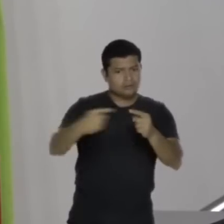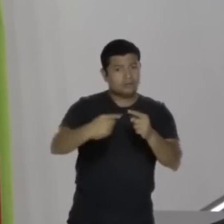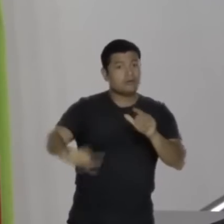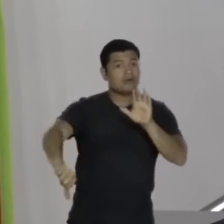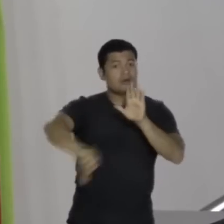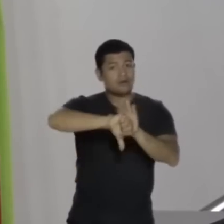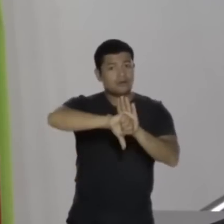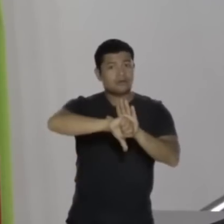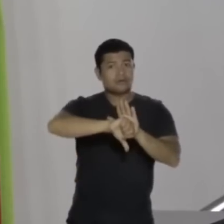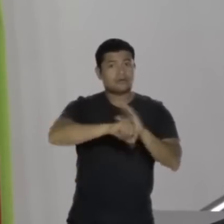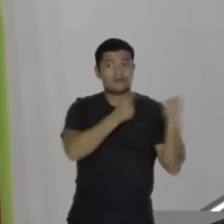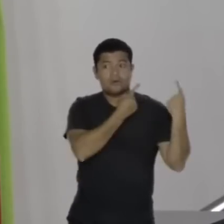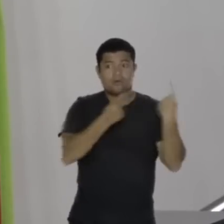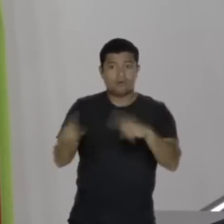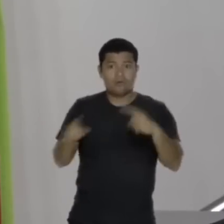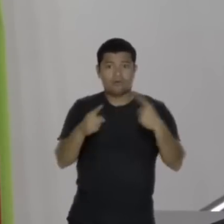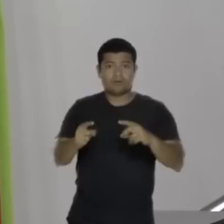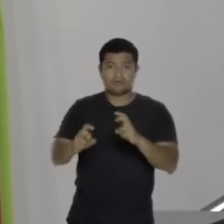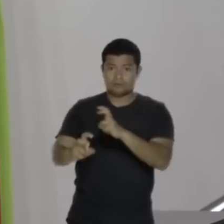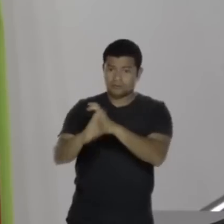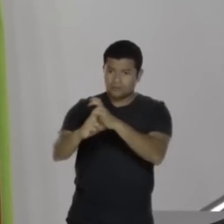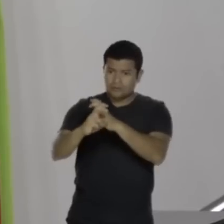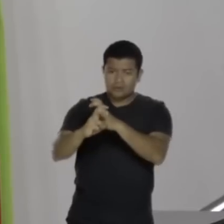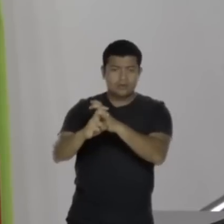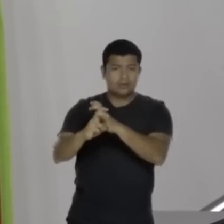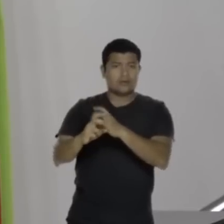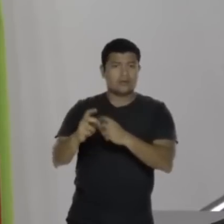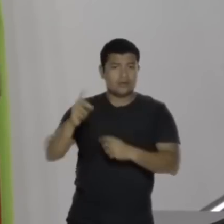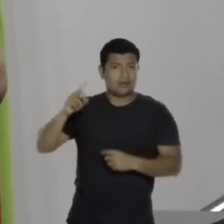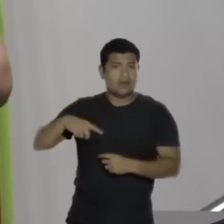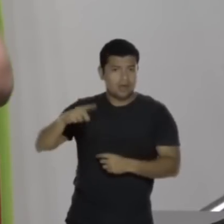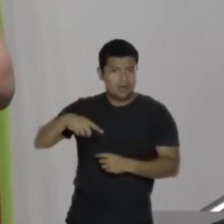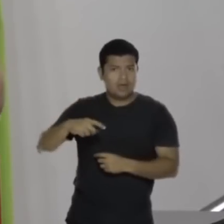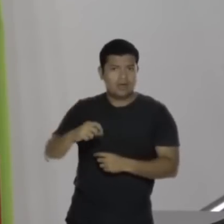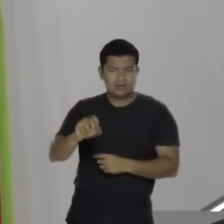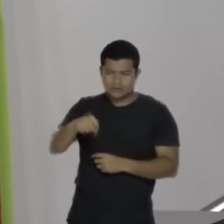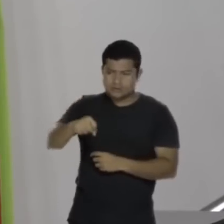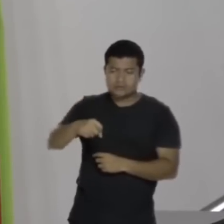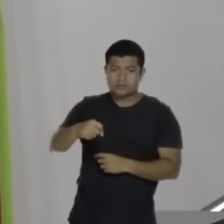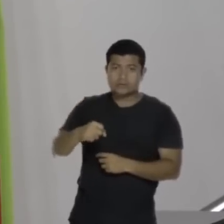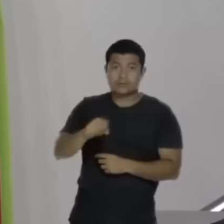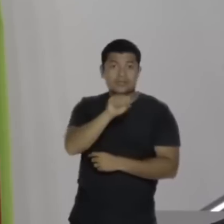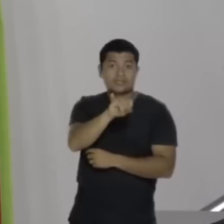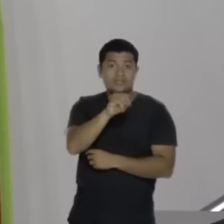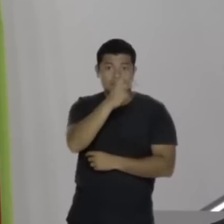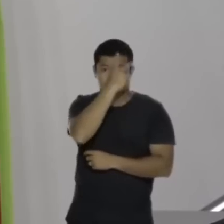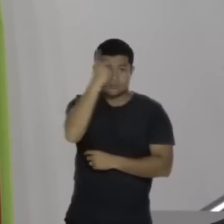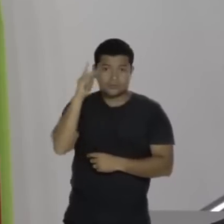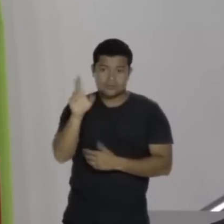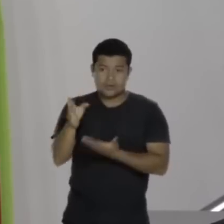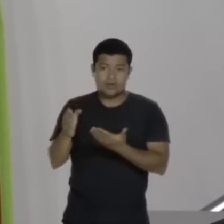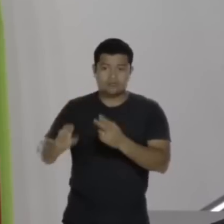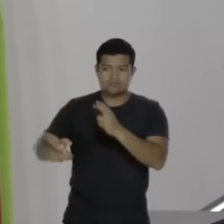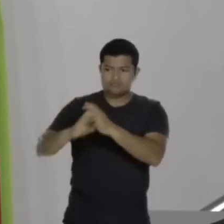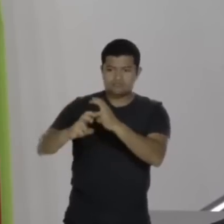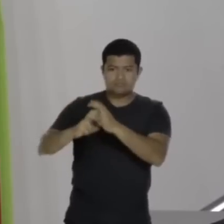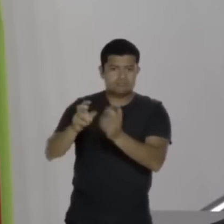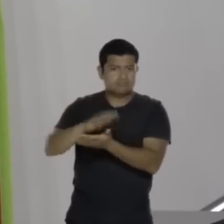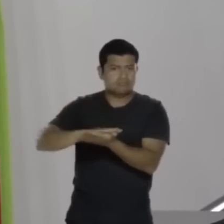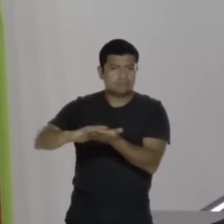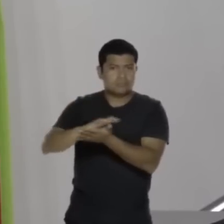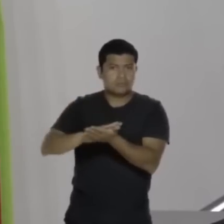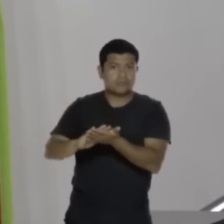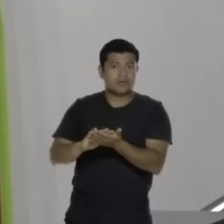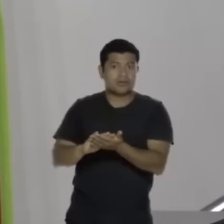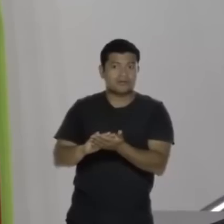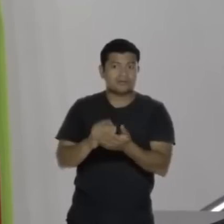de ser nazista, eu tô acusando essa pessoa de ter cometido um crime, sim ou não? Sim. E se essa pessoa não cometeu esse crime, então eu estou fazendo uma